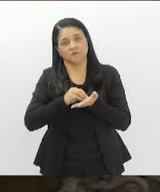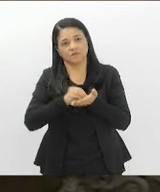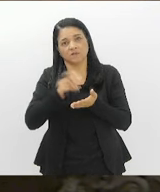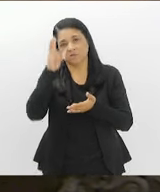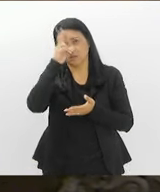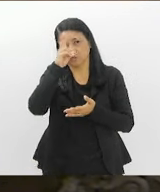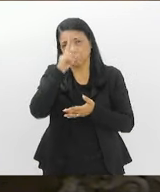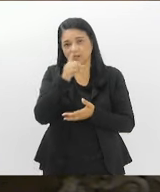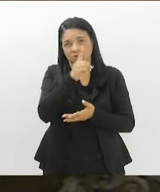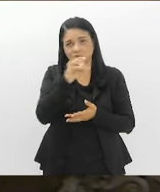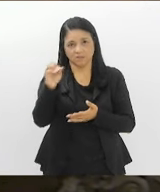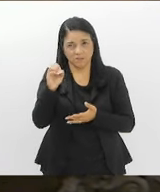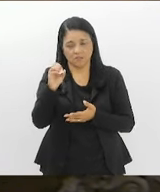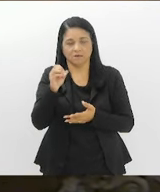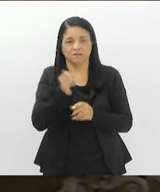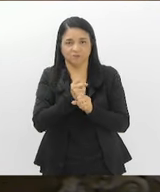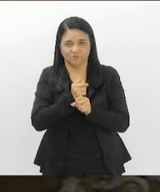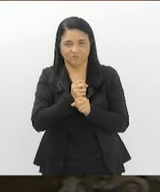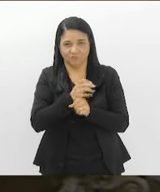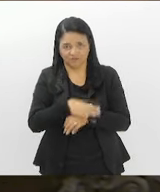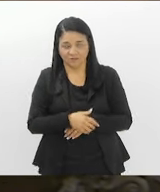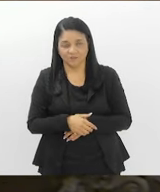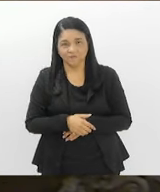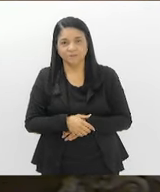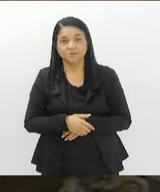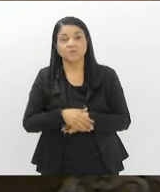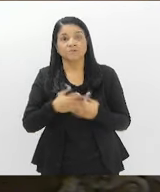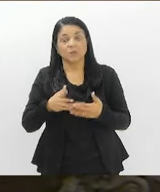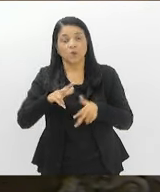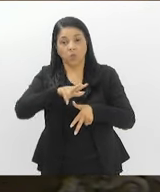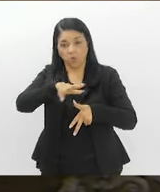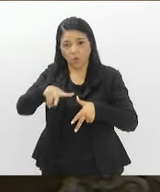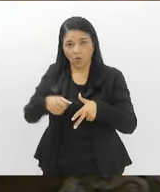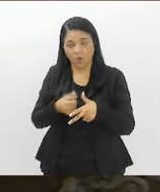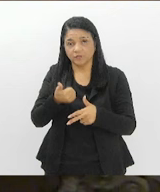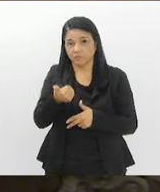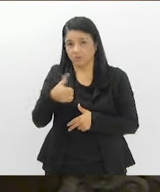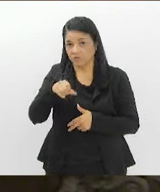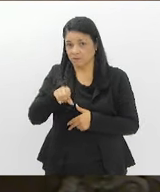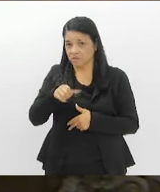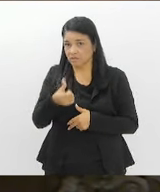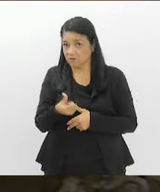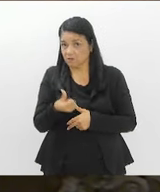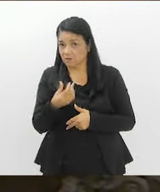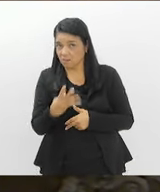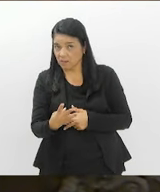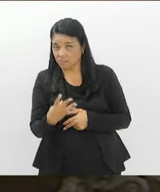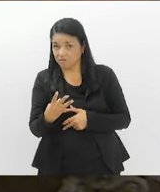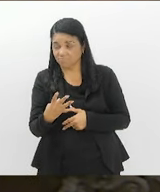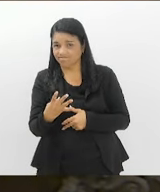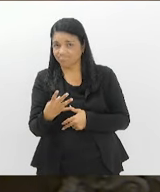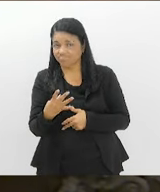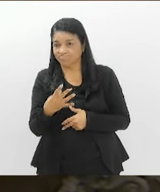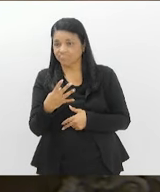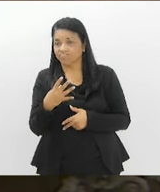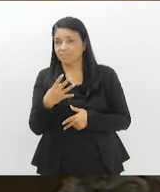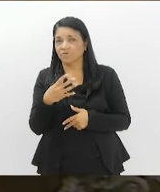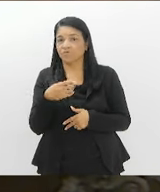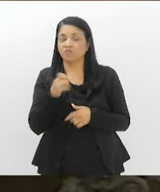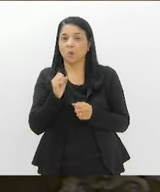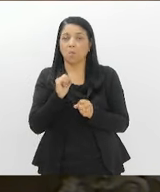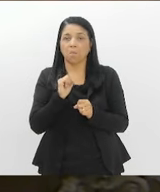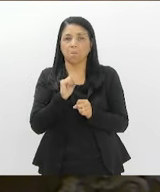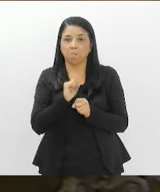centenário veículo. O golpe de 64 fez então hibernar um dos seus mais